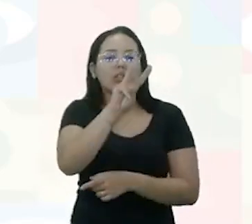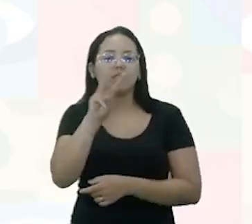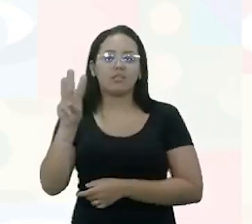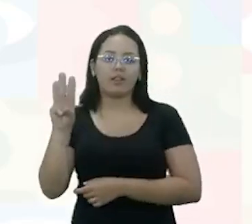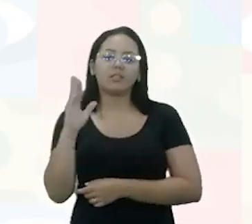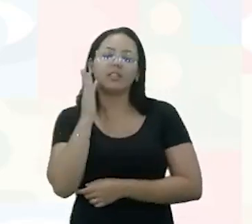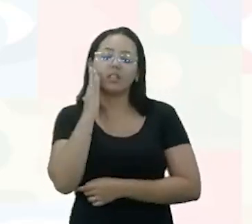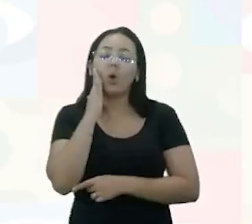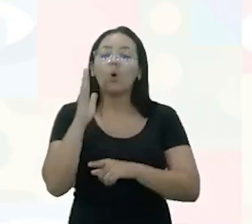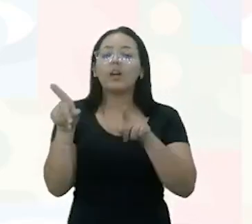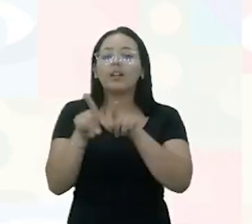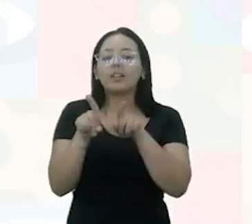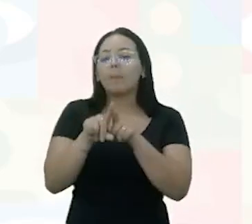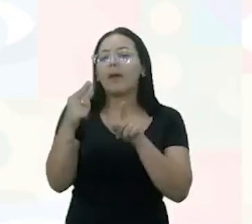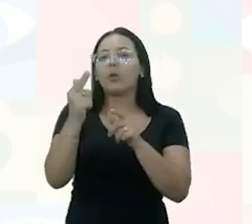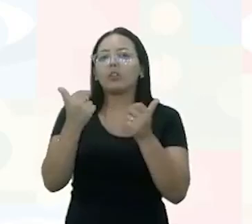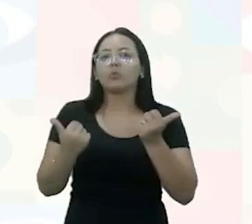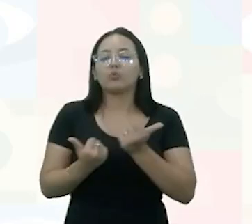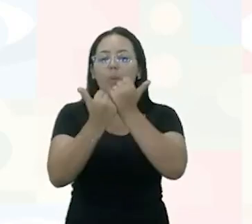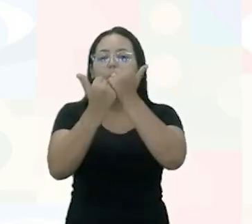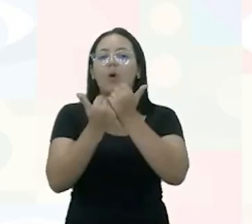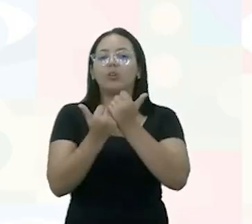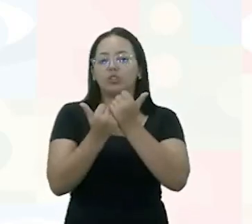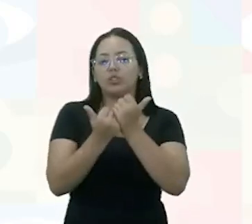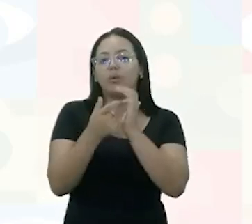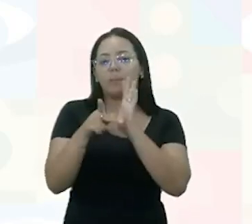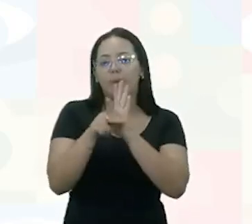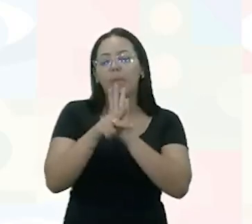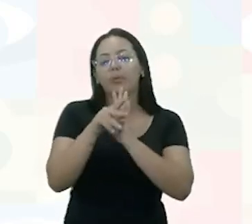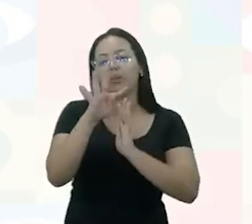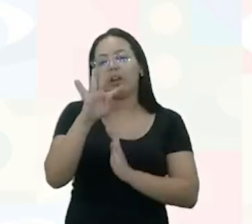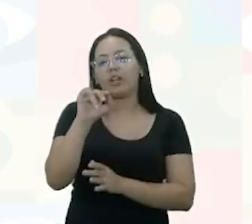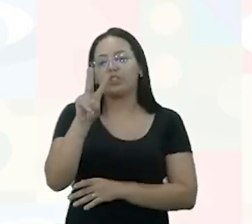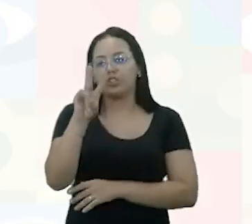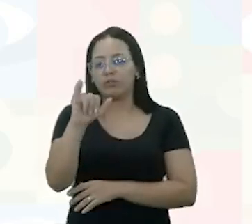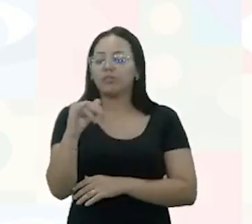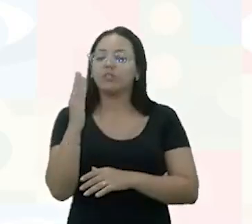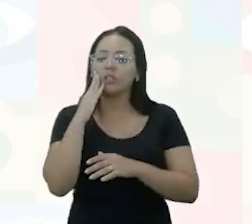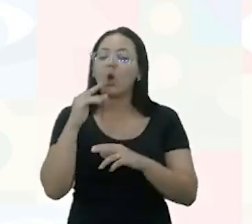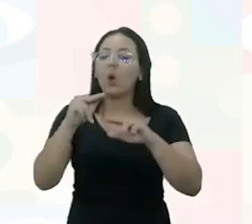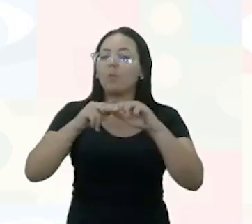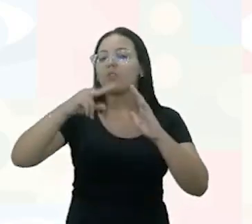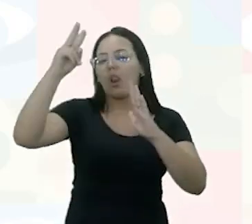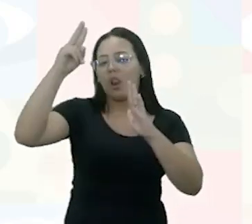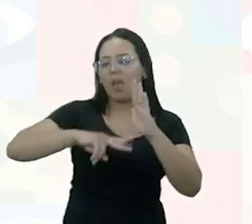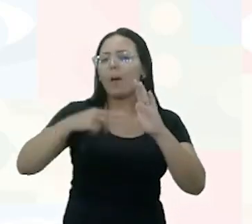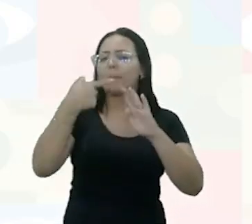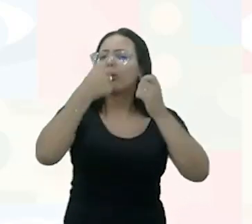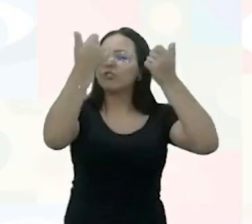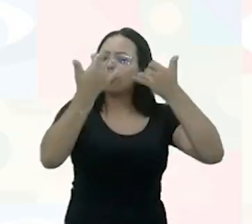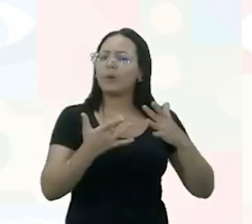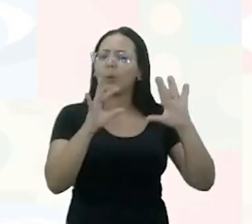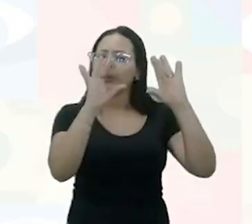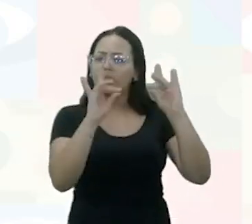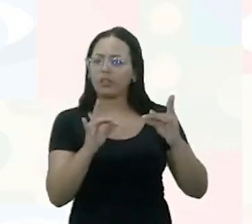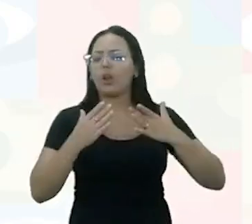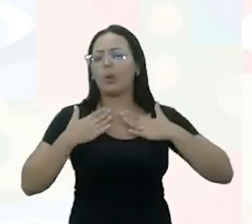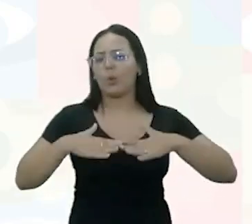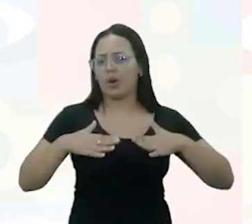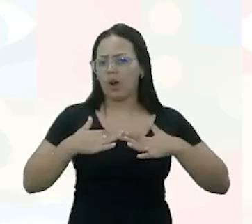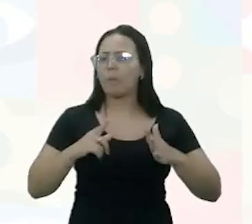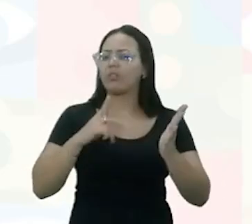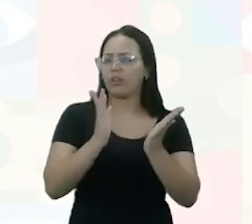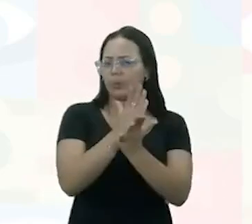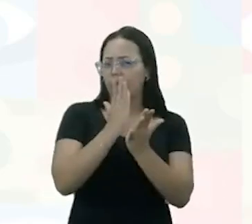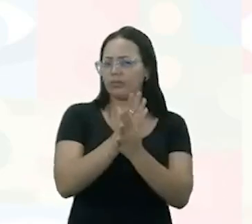E não possui o suporte a EXIF nativo. Leia no livro que eu explico com calma o que significa isso. Tem lá um